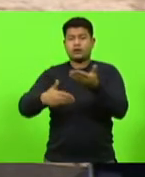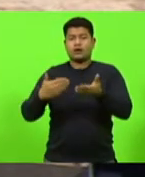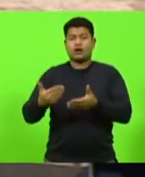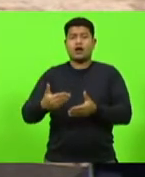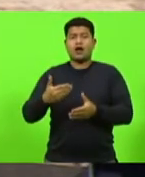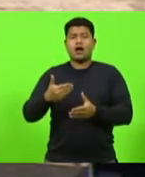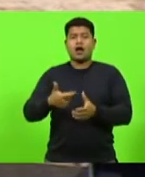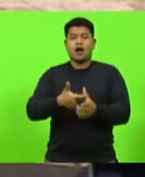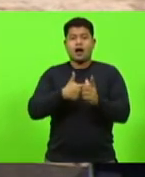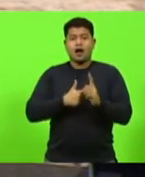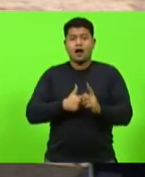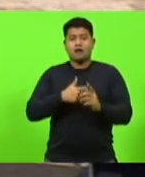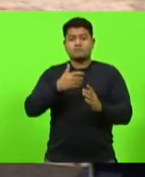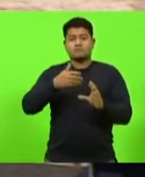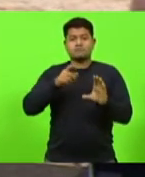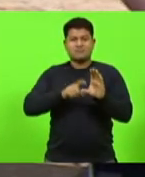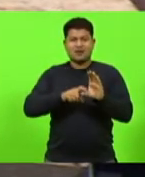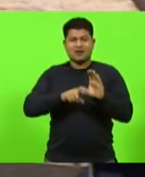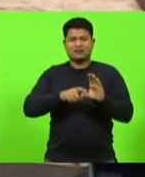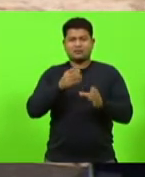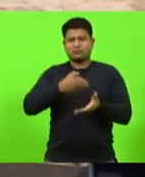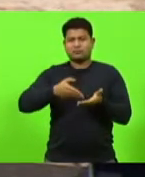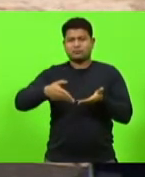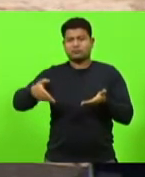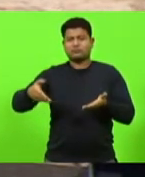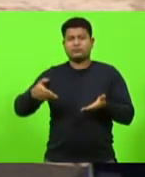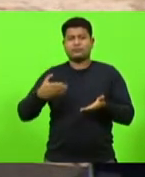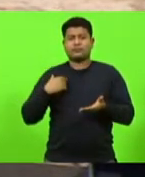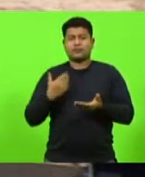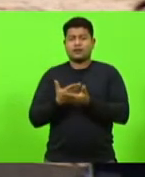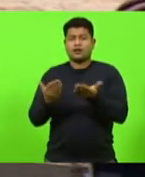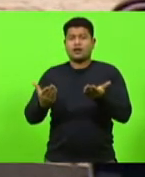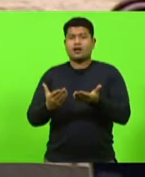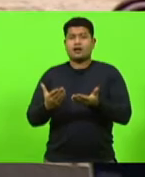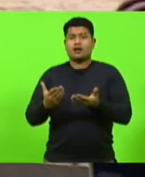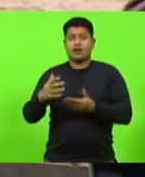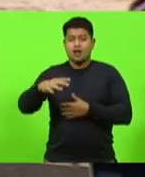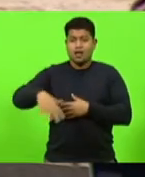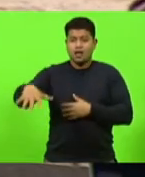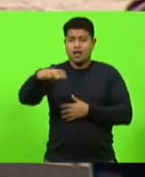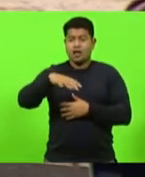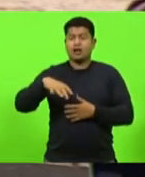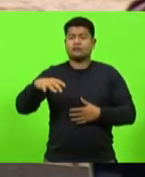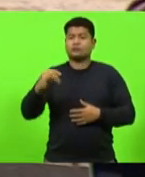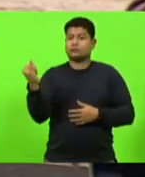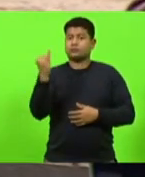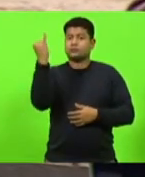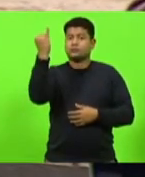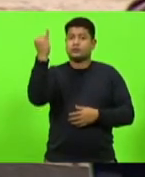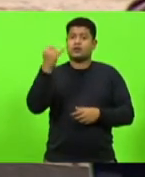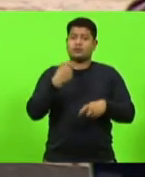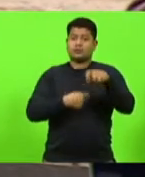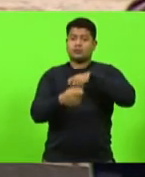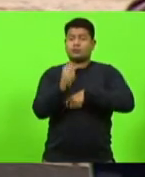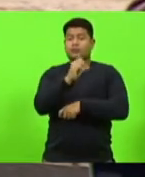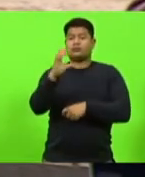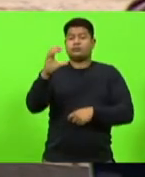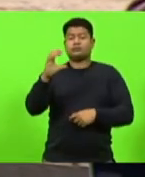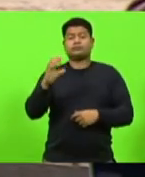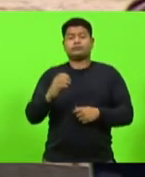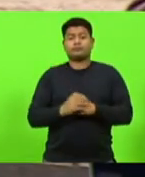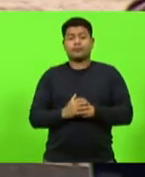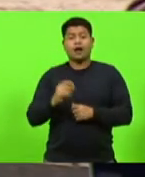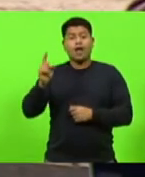para setores críticos e indispensáveis para a economia catarinense. Então, esse é o trabalho